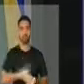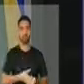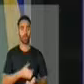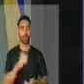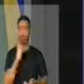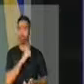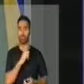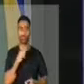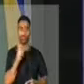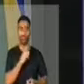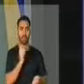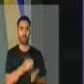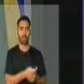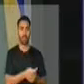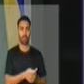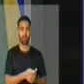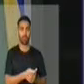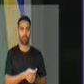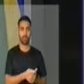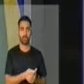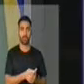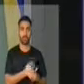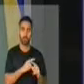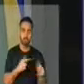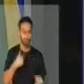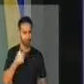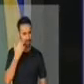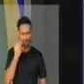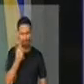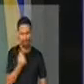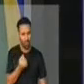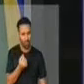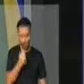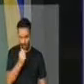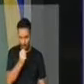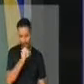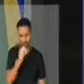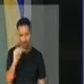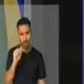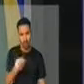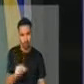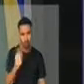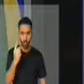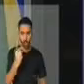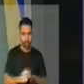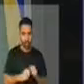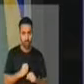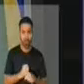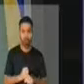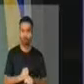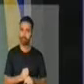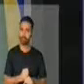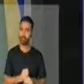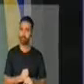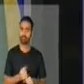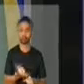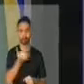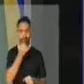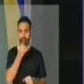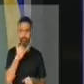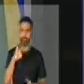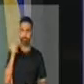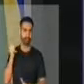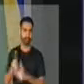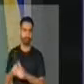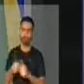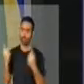Estado não está conseguindo mais. Quando você toma conhecimento do valor, aí a gente não pode deixar de registrar e fazer uma dura